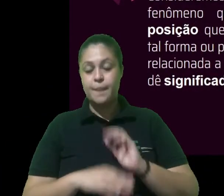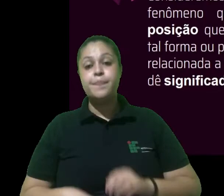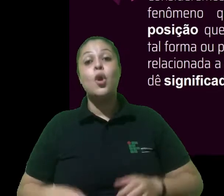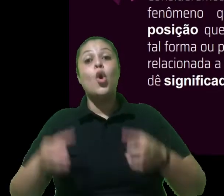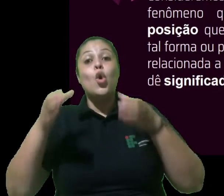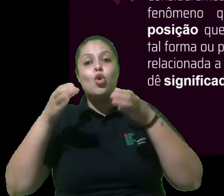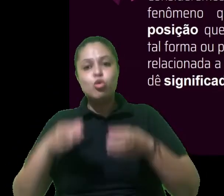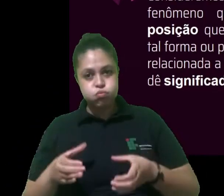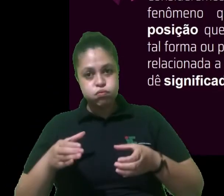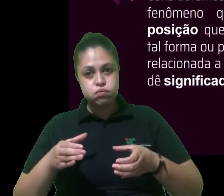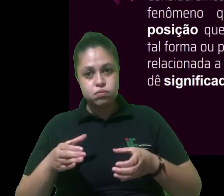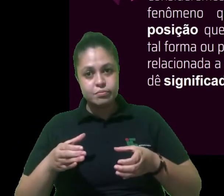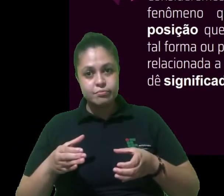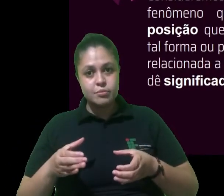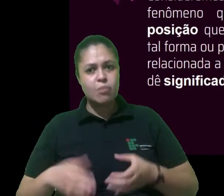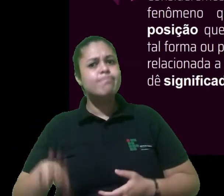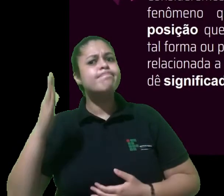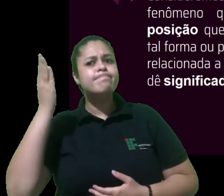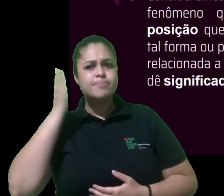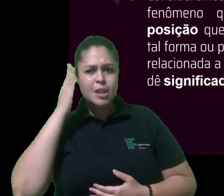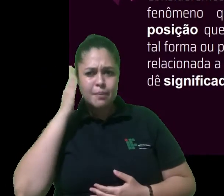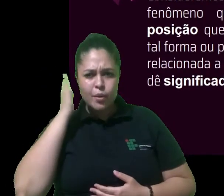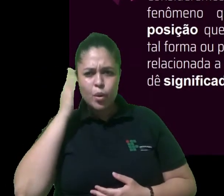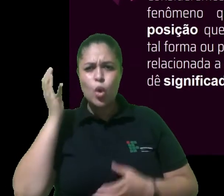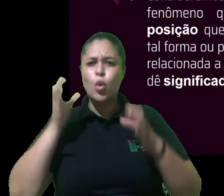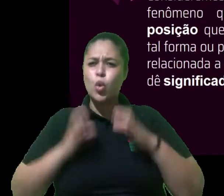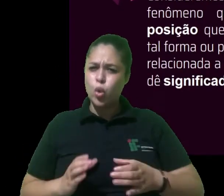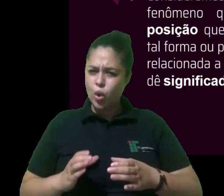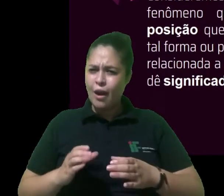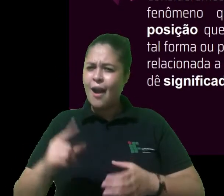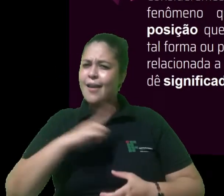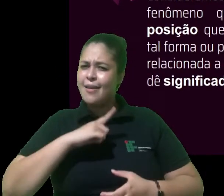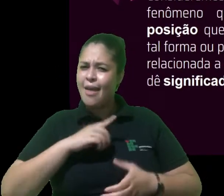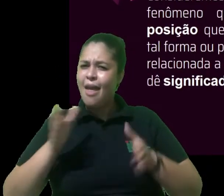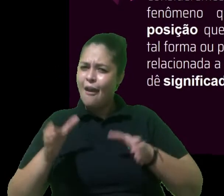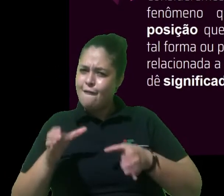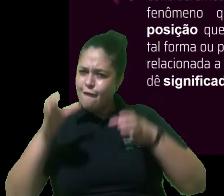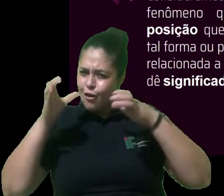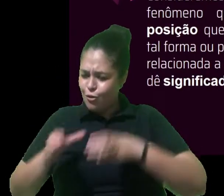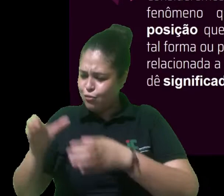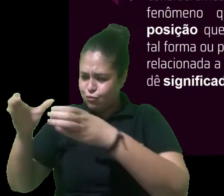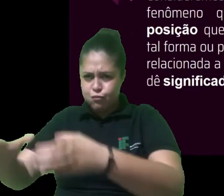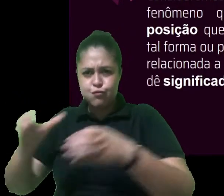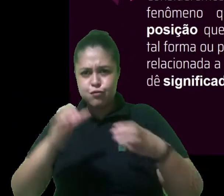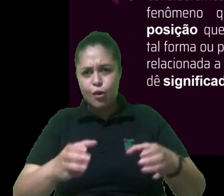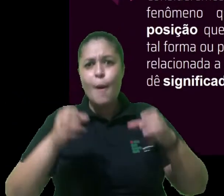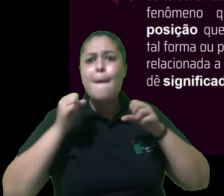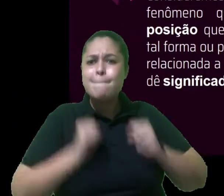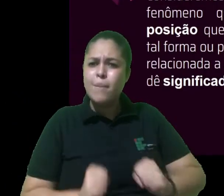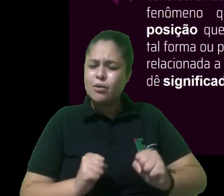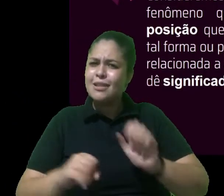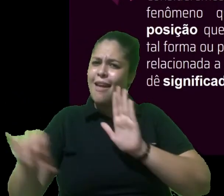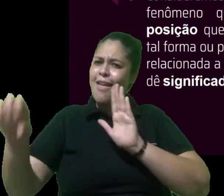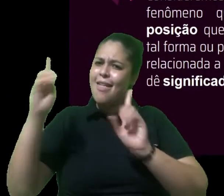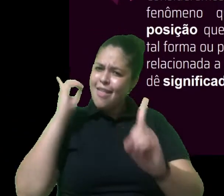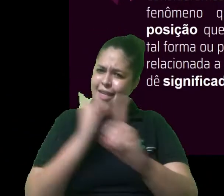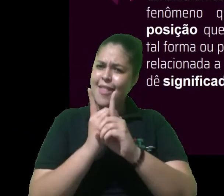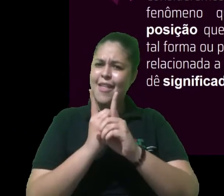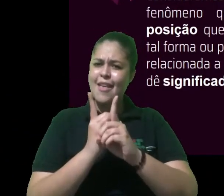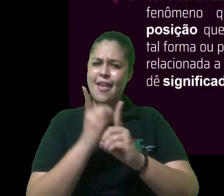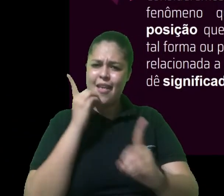Lugar. Consideremos, portanto, como lugar um fenômeno qualquer que se tenha forma e posição que possam